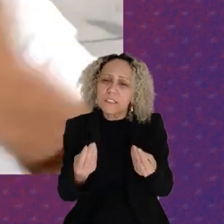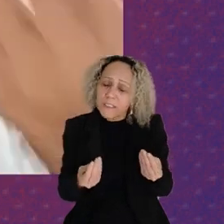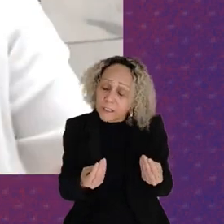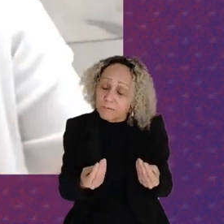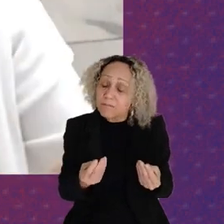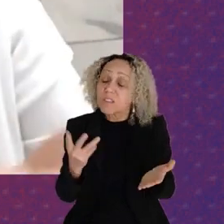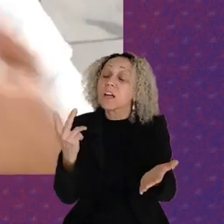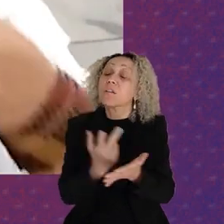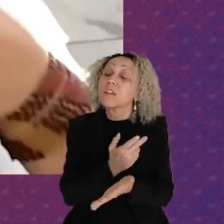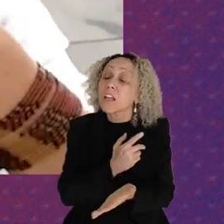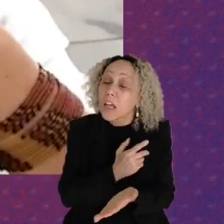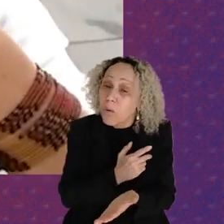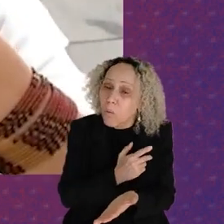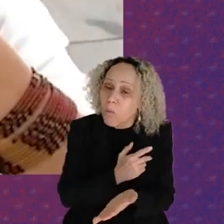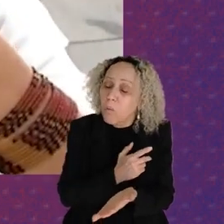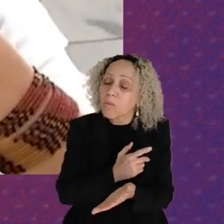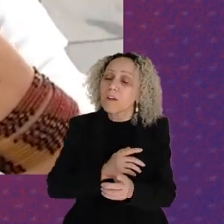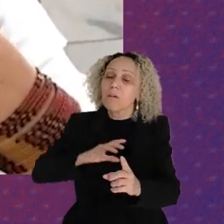no país também